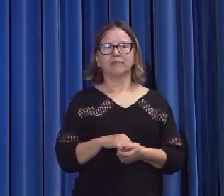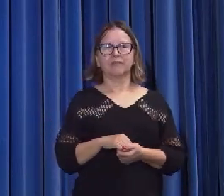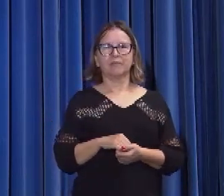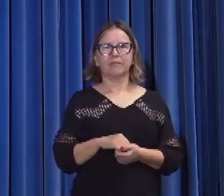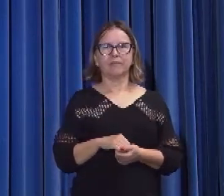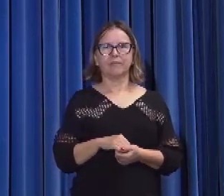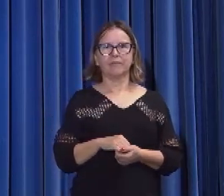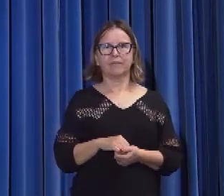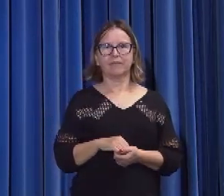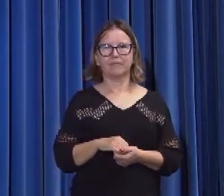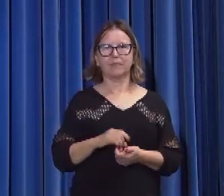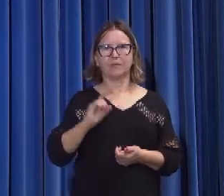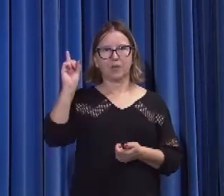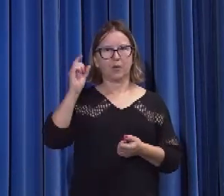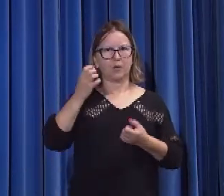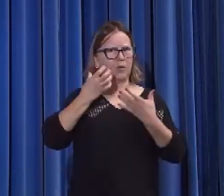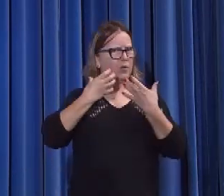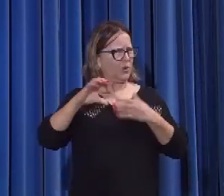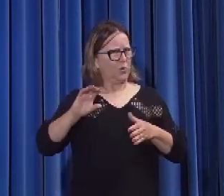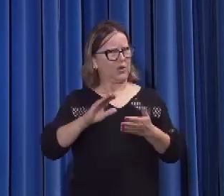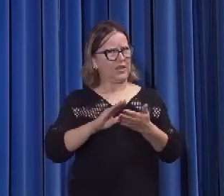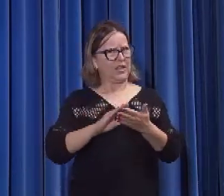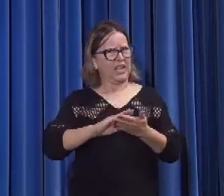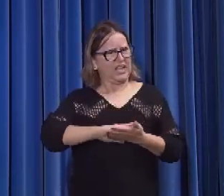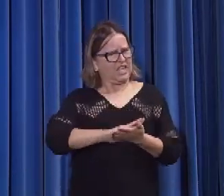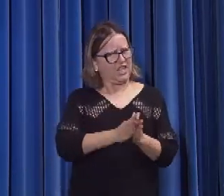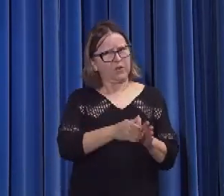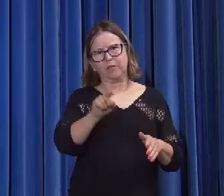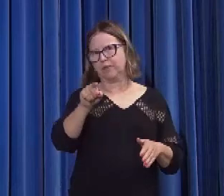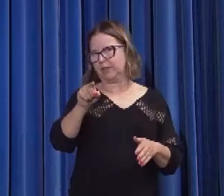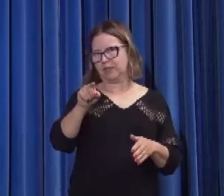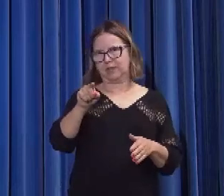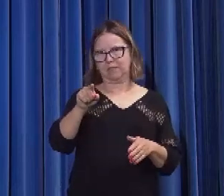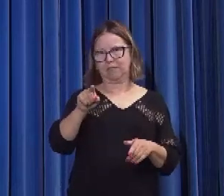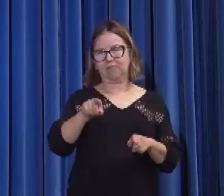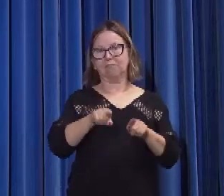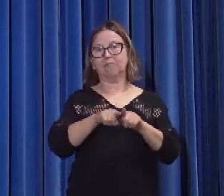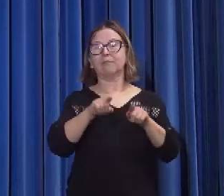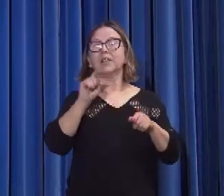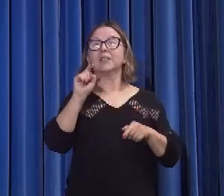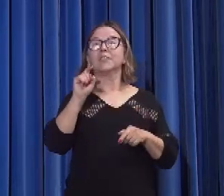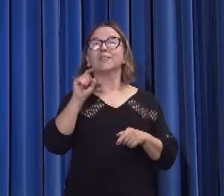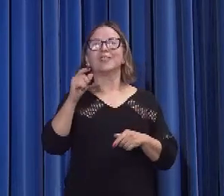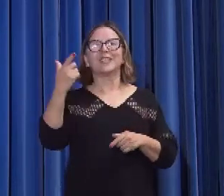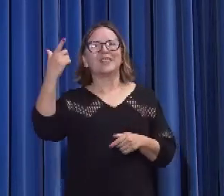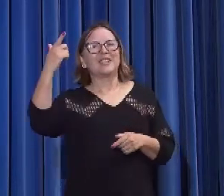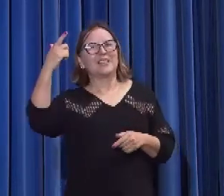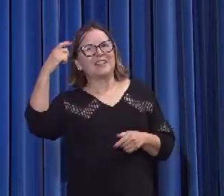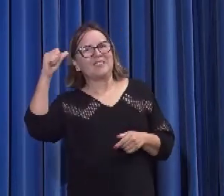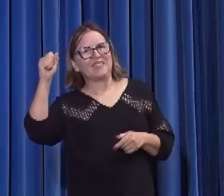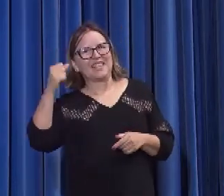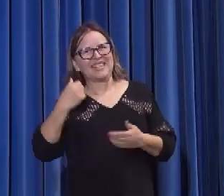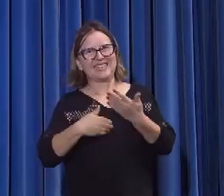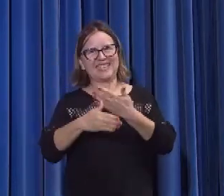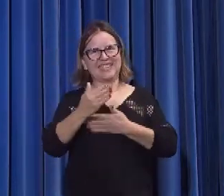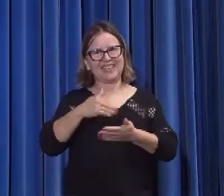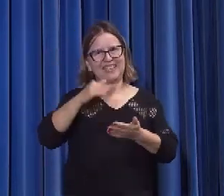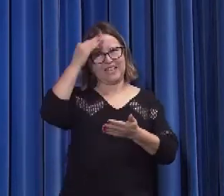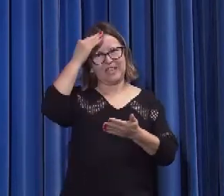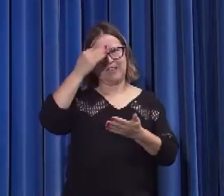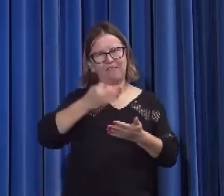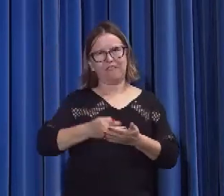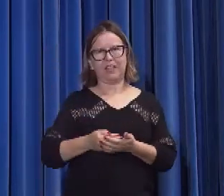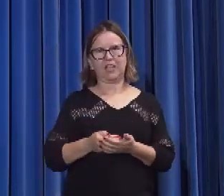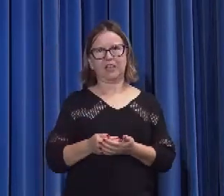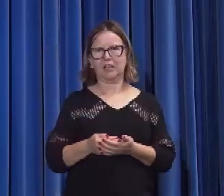Deus não quer te destruir, mas sim que você supere por meio da fé essas provas. Não reaja com indignação,